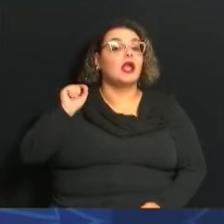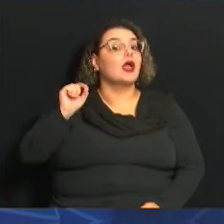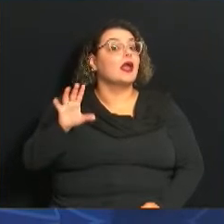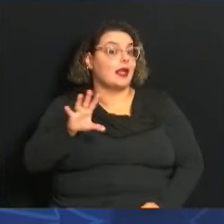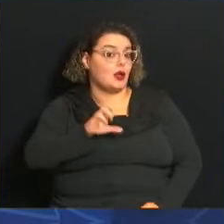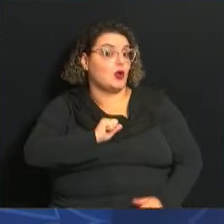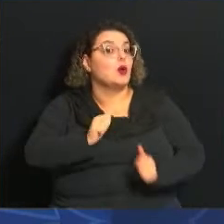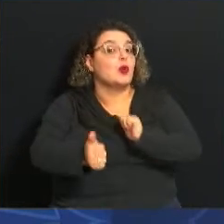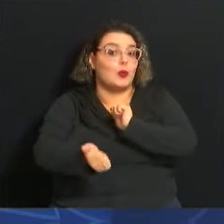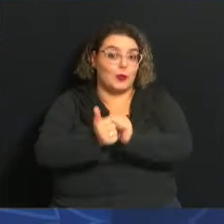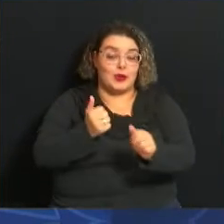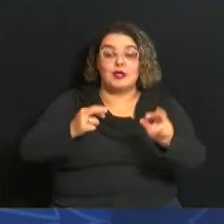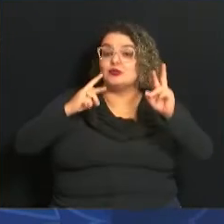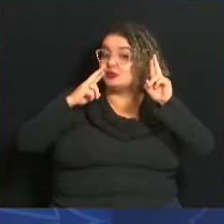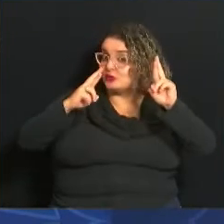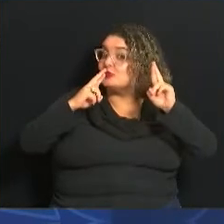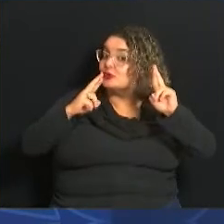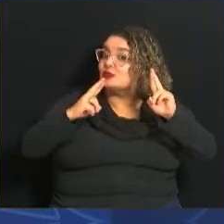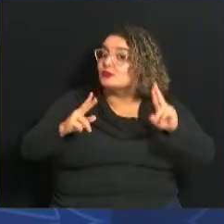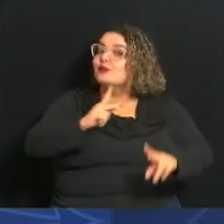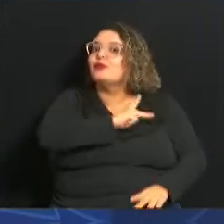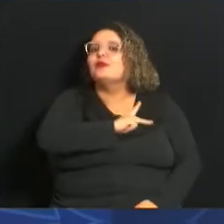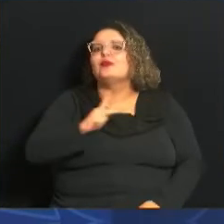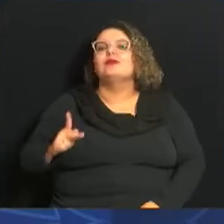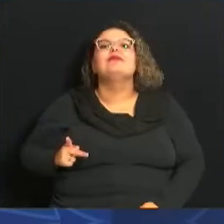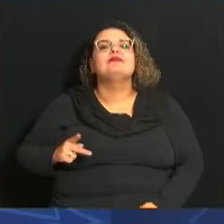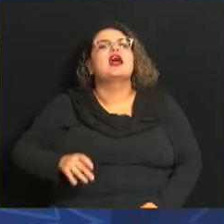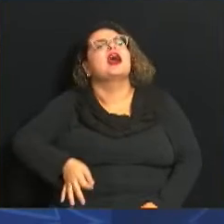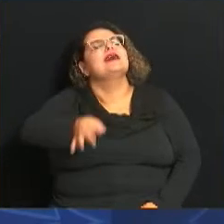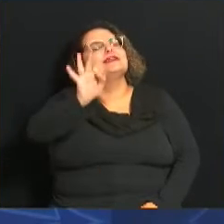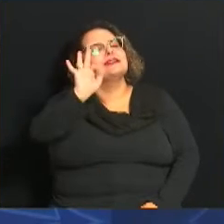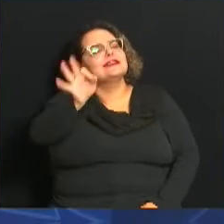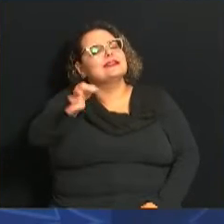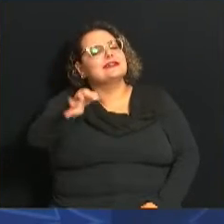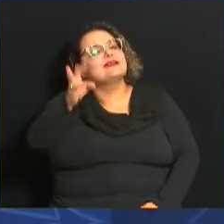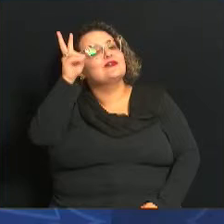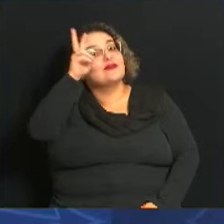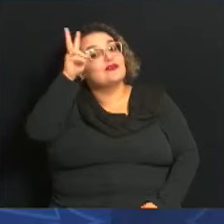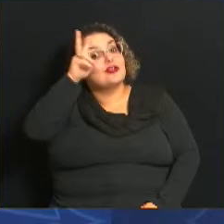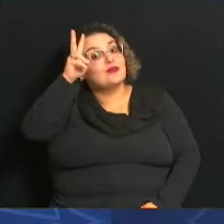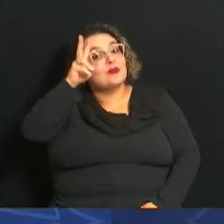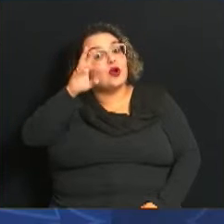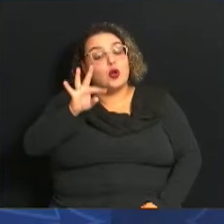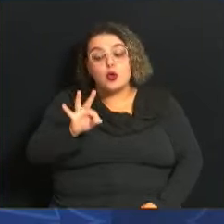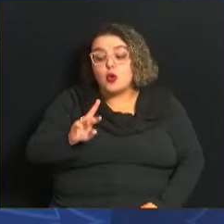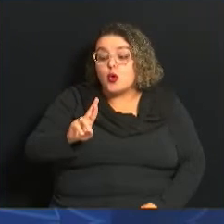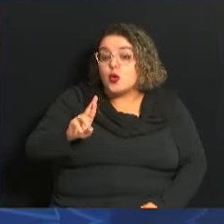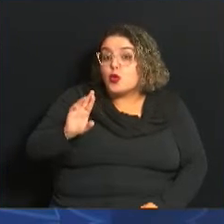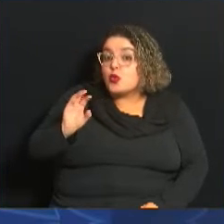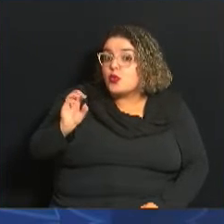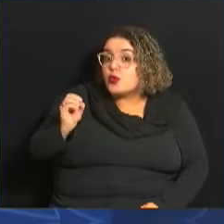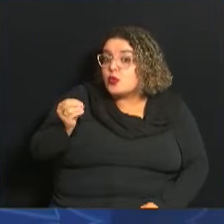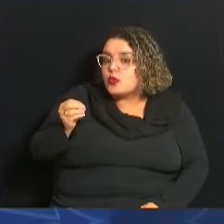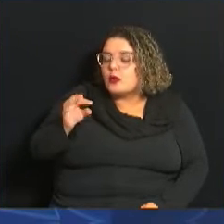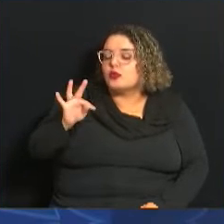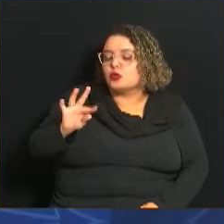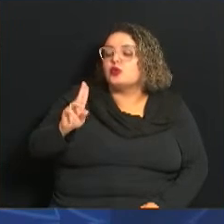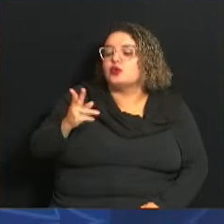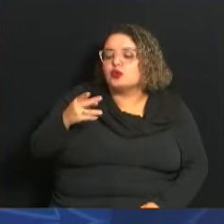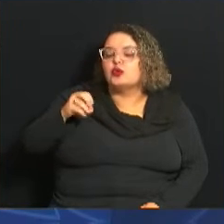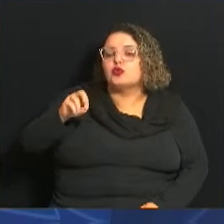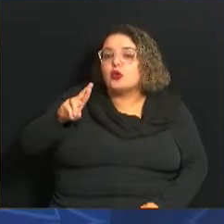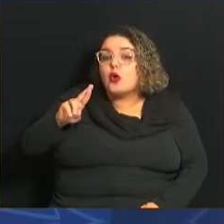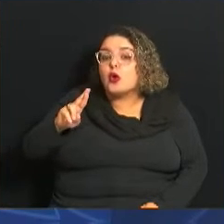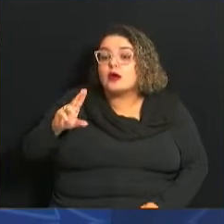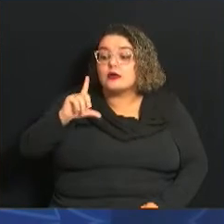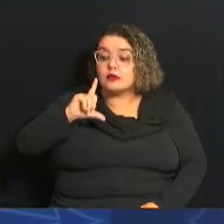futebol e torce para a Ponte Preta, com certeza vai lembrar da história do Thor, aquele cãozinho que fugiu de